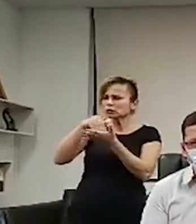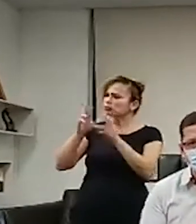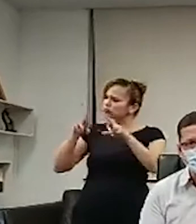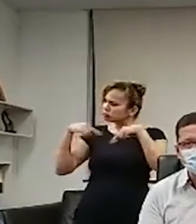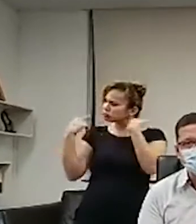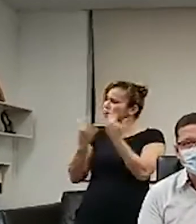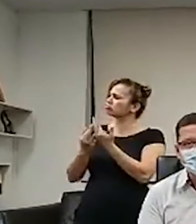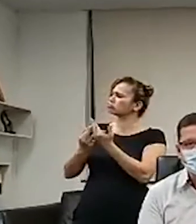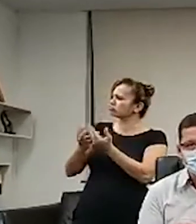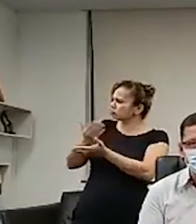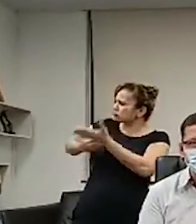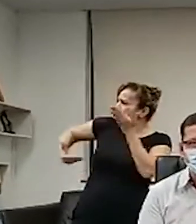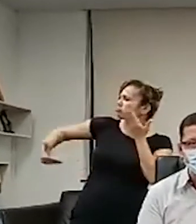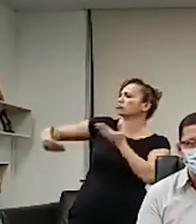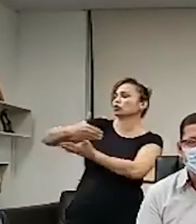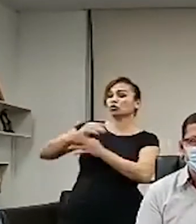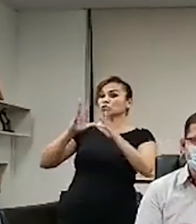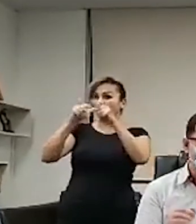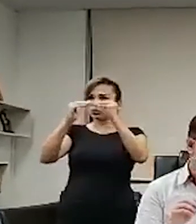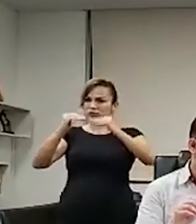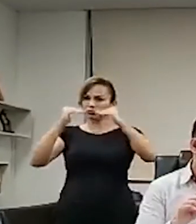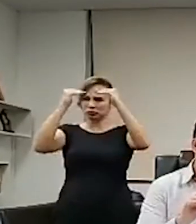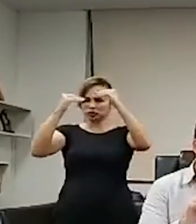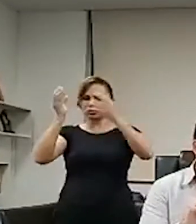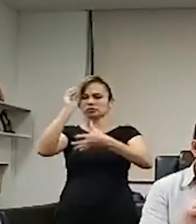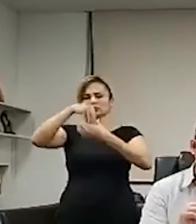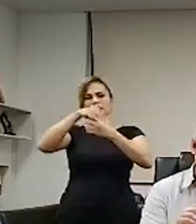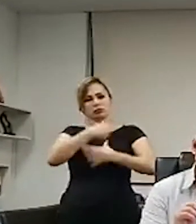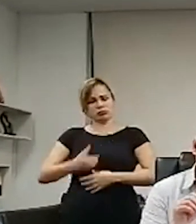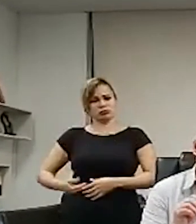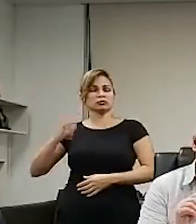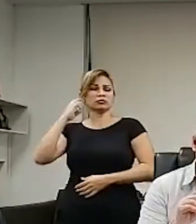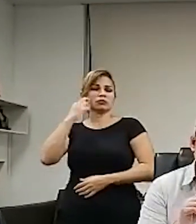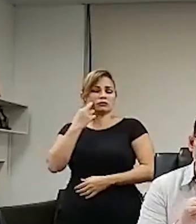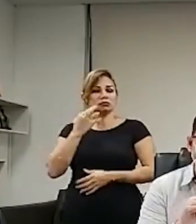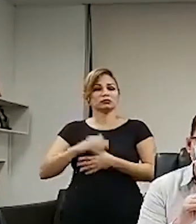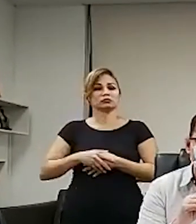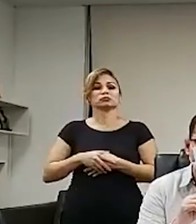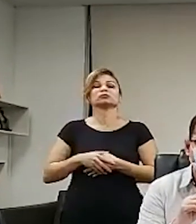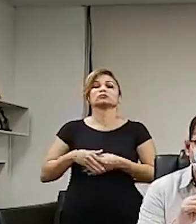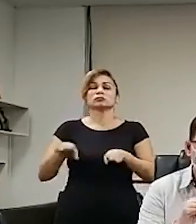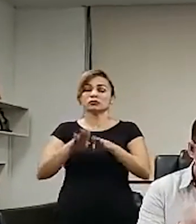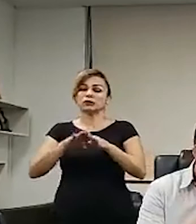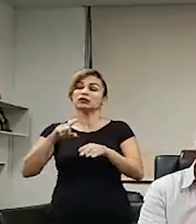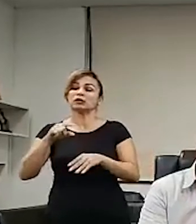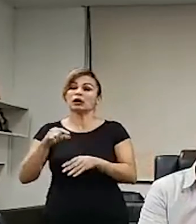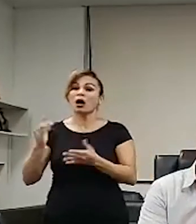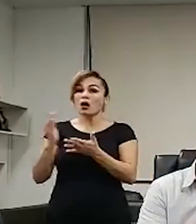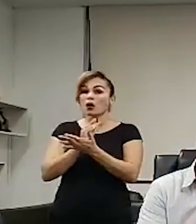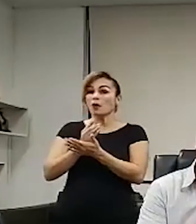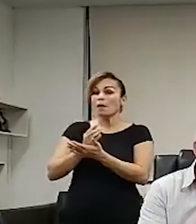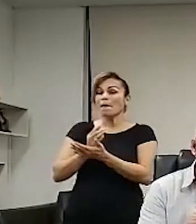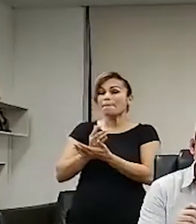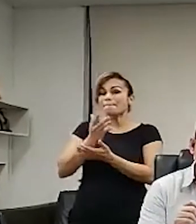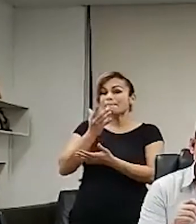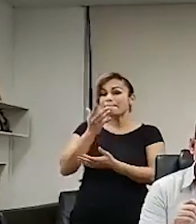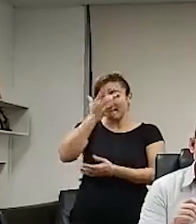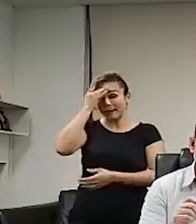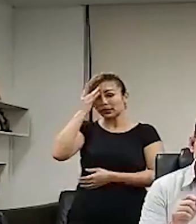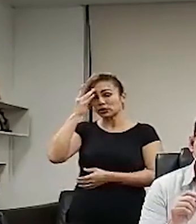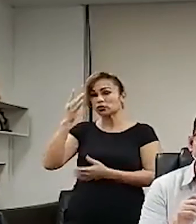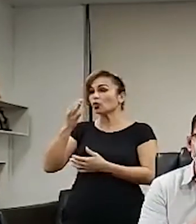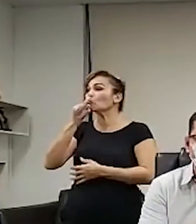as autoridades, né, do estado. Inclusive eu tive uma sugestão bastante interessante, foi do presidente